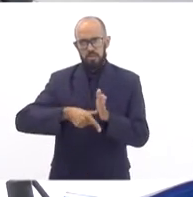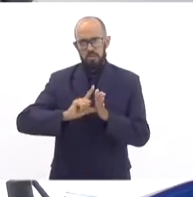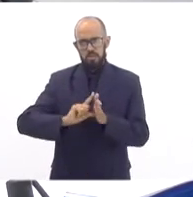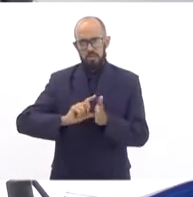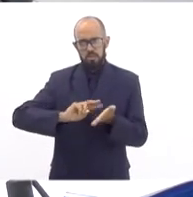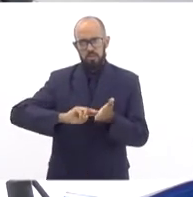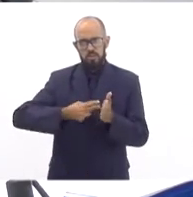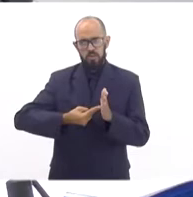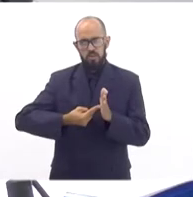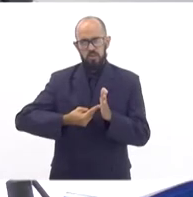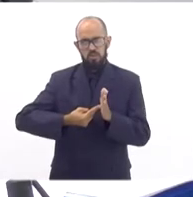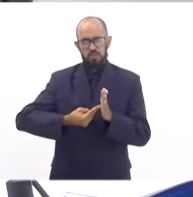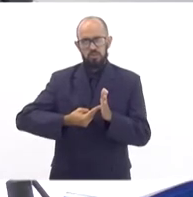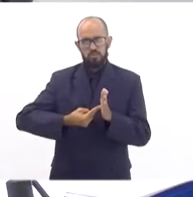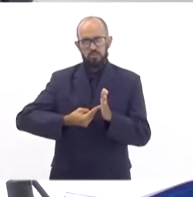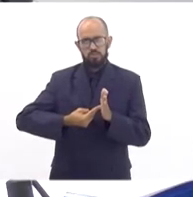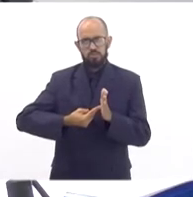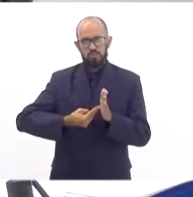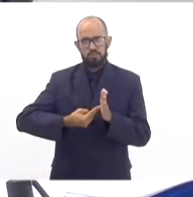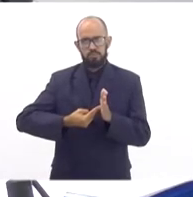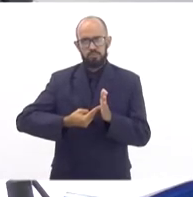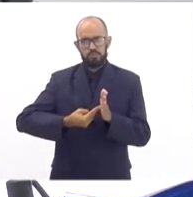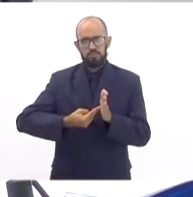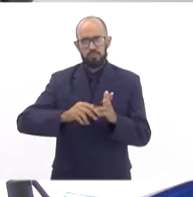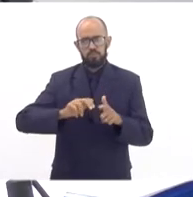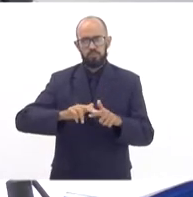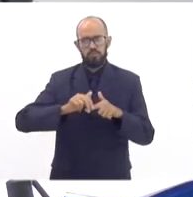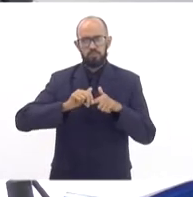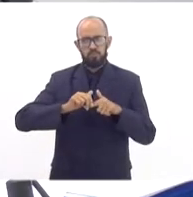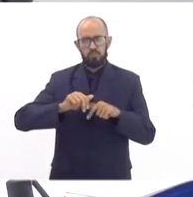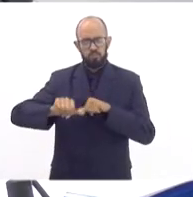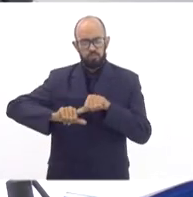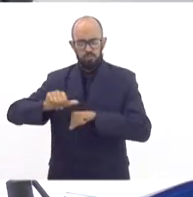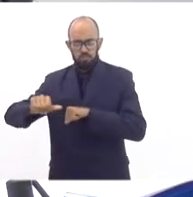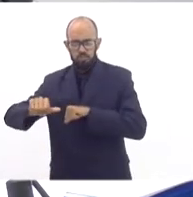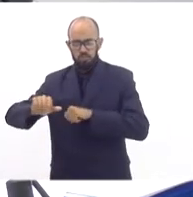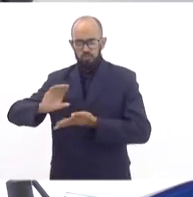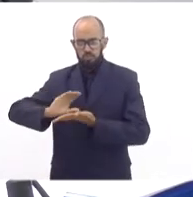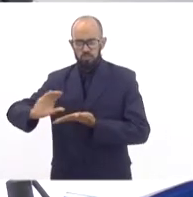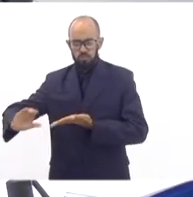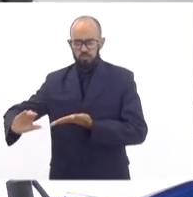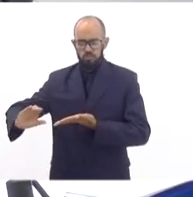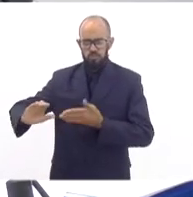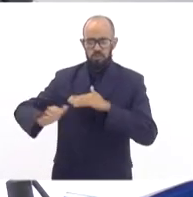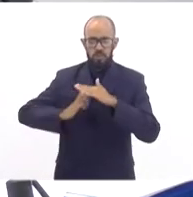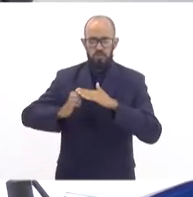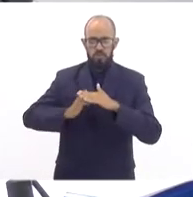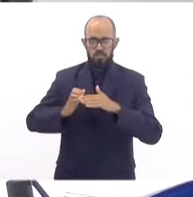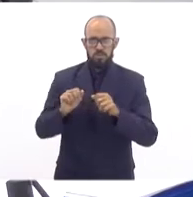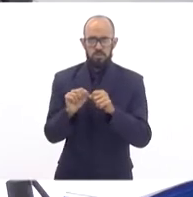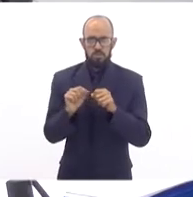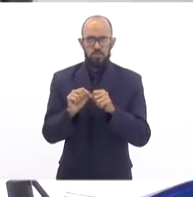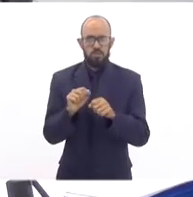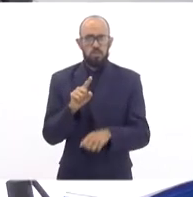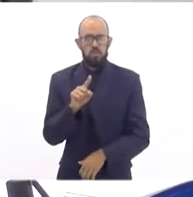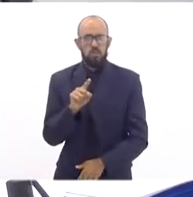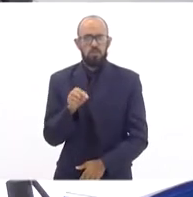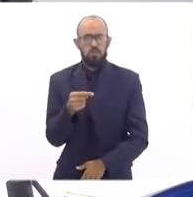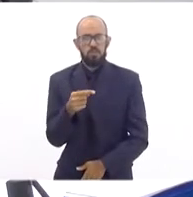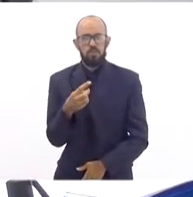renovação, né, se deu em troca de investimentos que a concessionária faria na ordem de 1,3